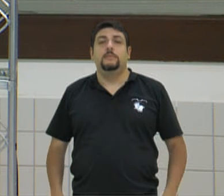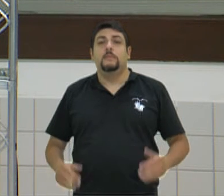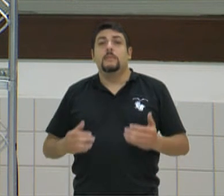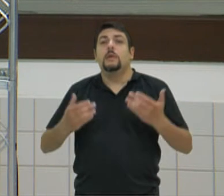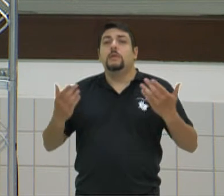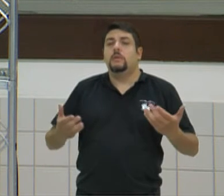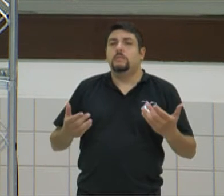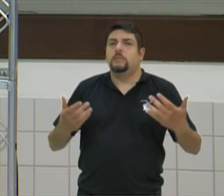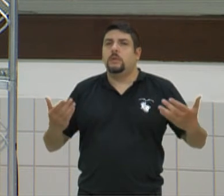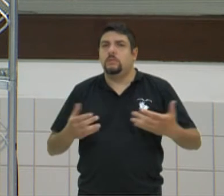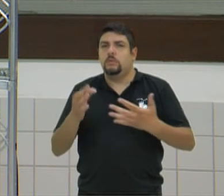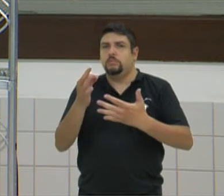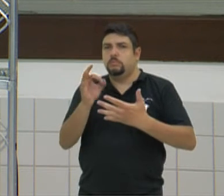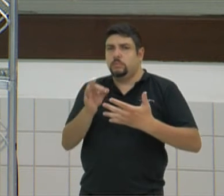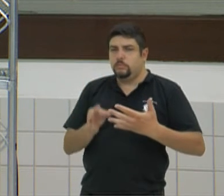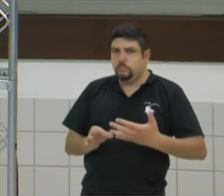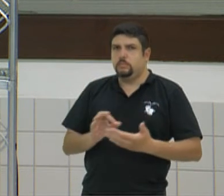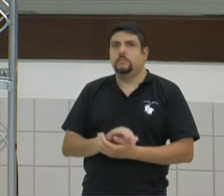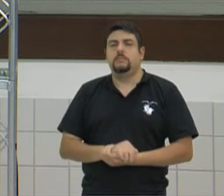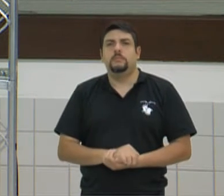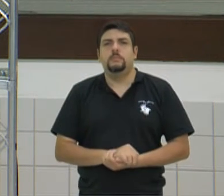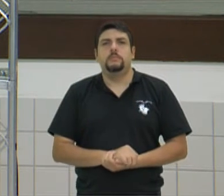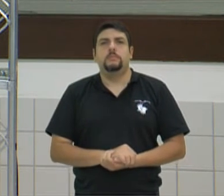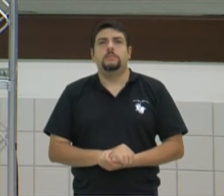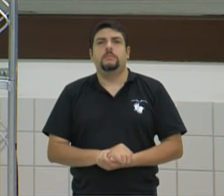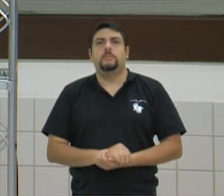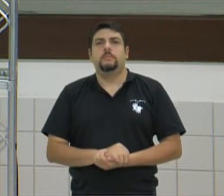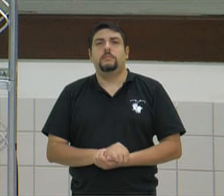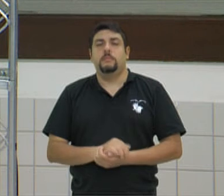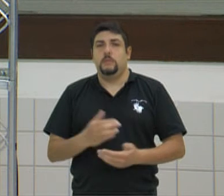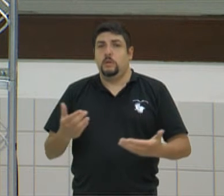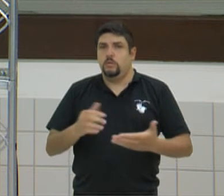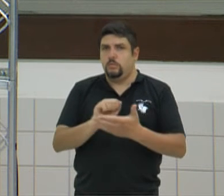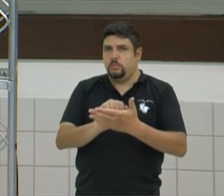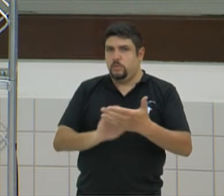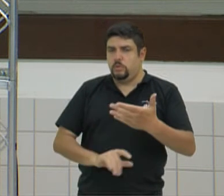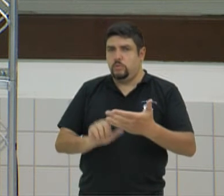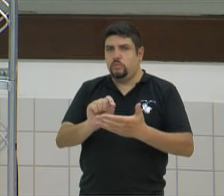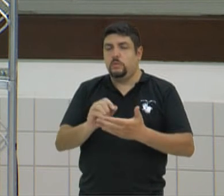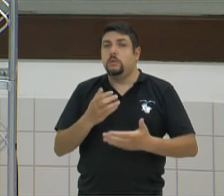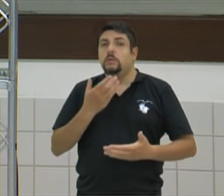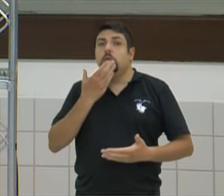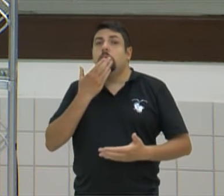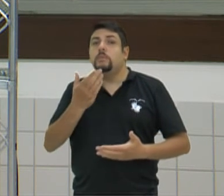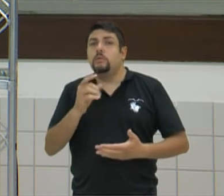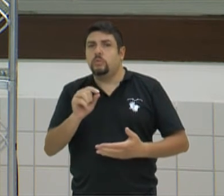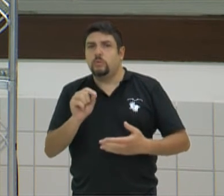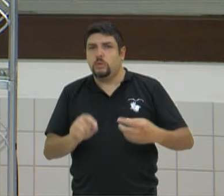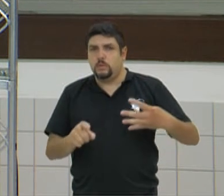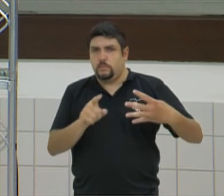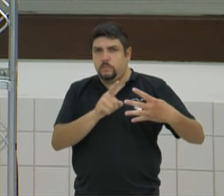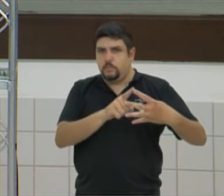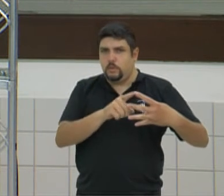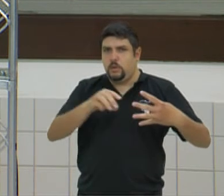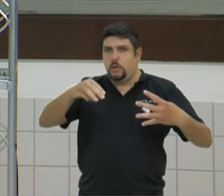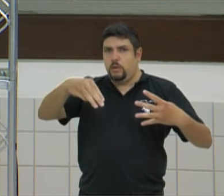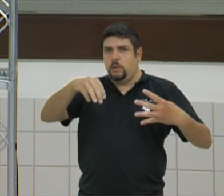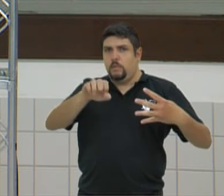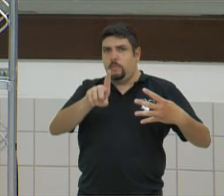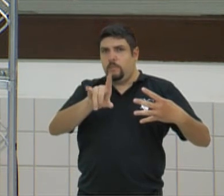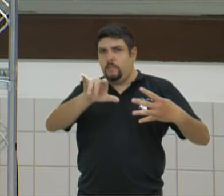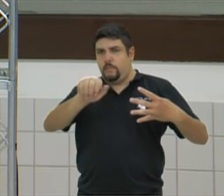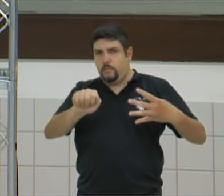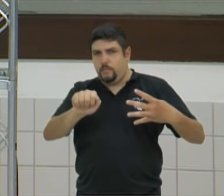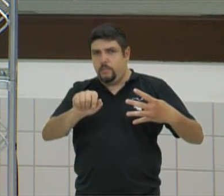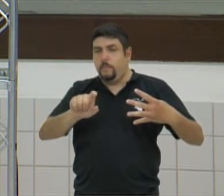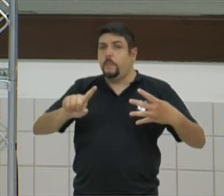Então, gente, vamos fazer a correção nesse exercício? Olha só, nesse exercício ele pedia respectivamente a média, depois o que